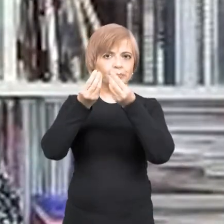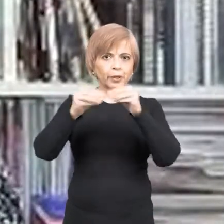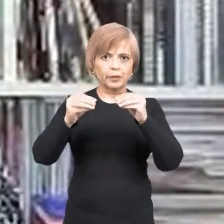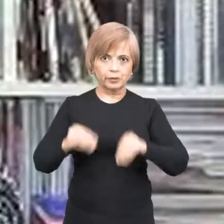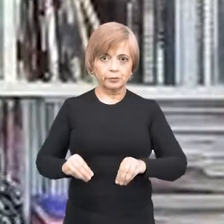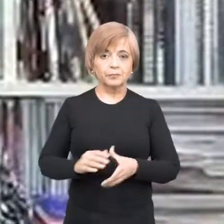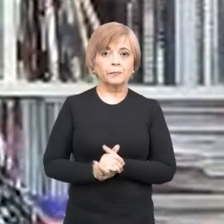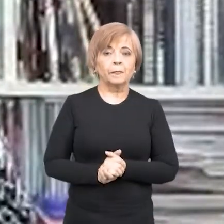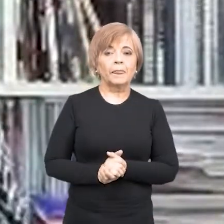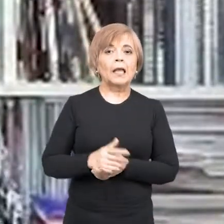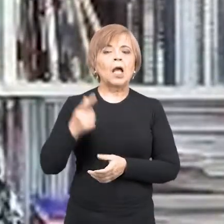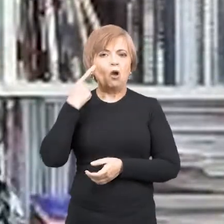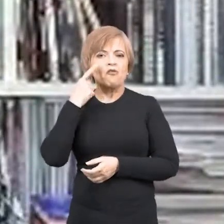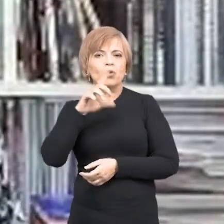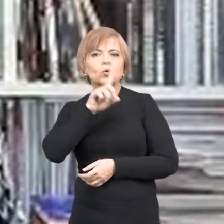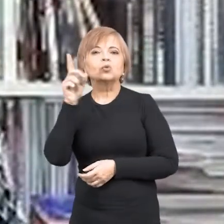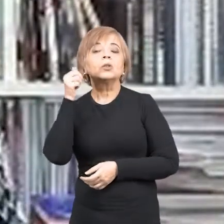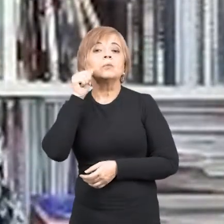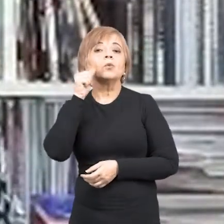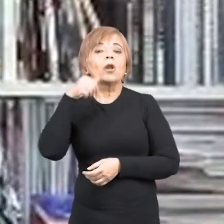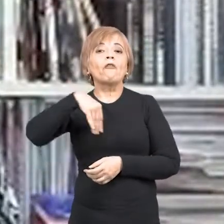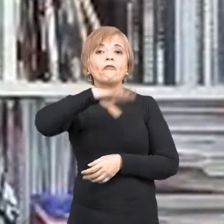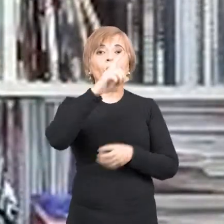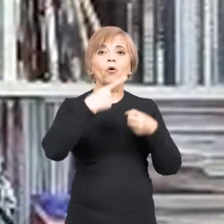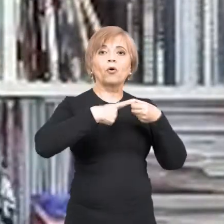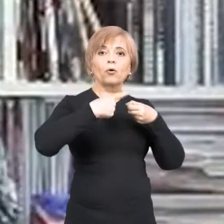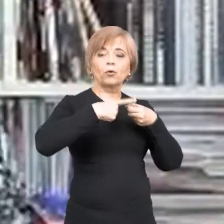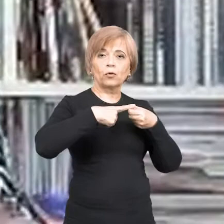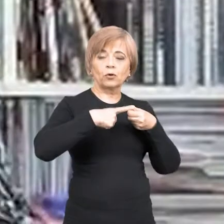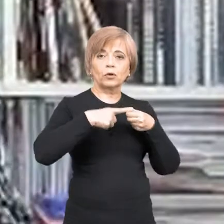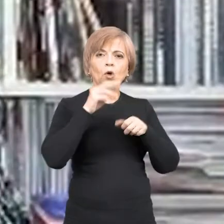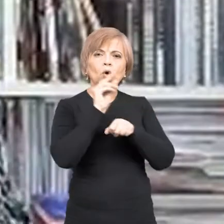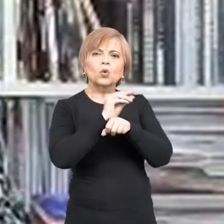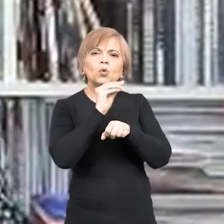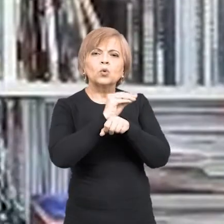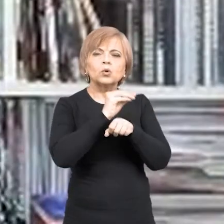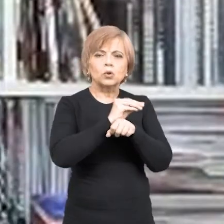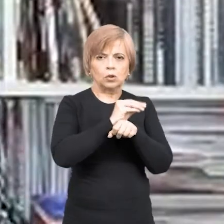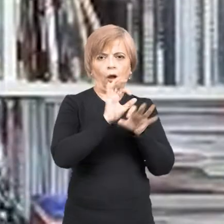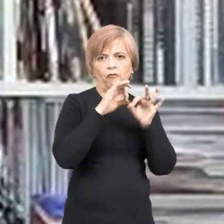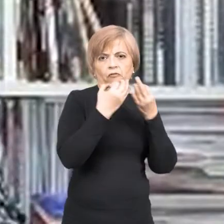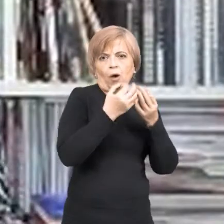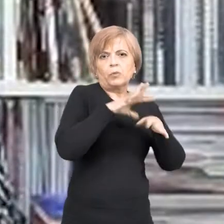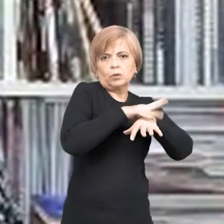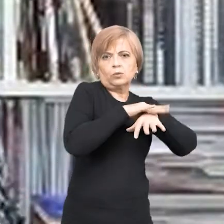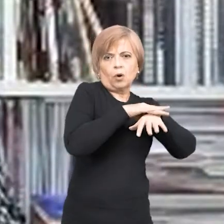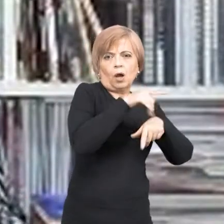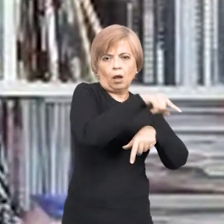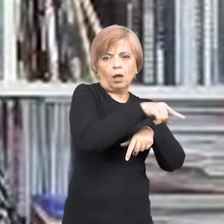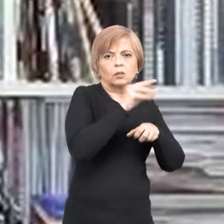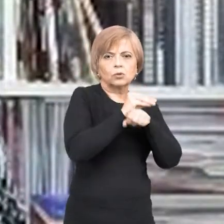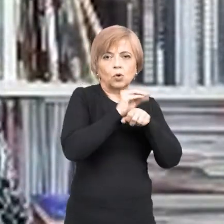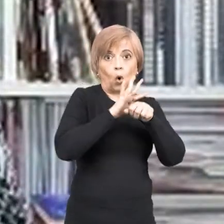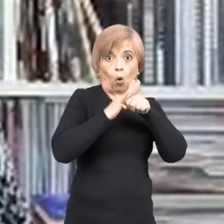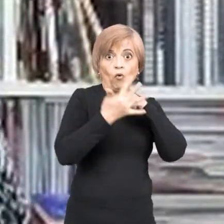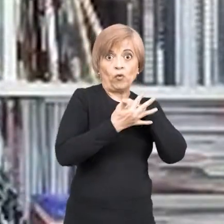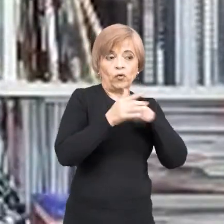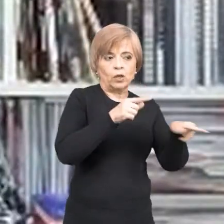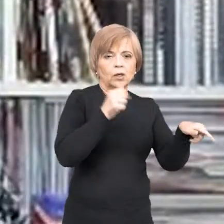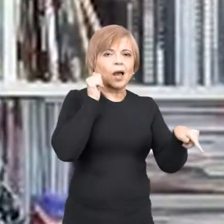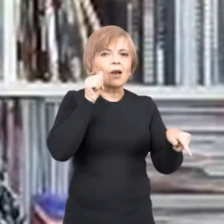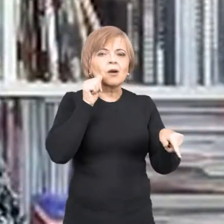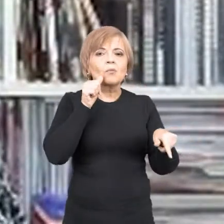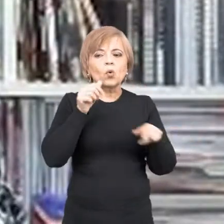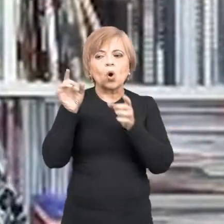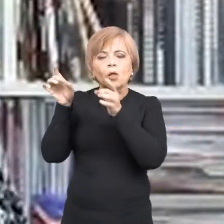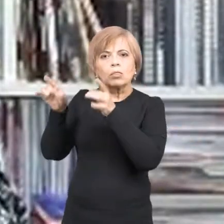esses dias de uma mulher que ela foi para o interior cuidar de um parente que estava doente com a Covid e